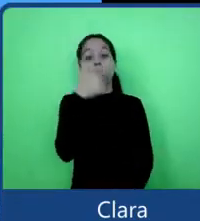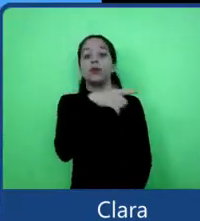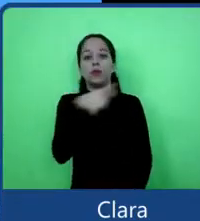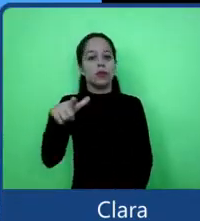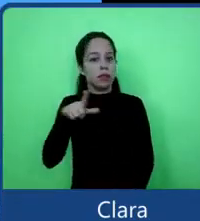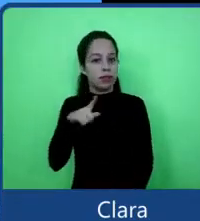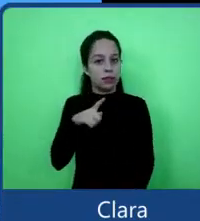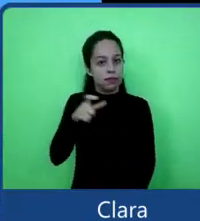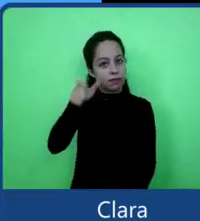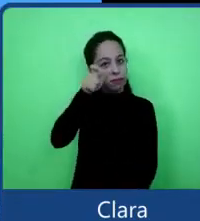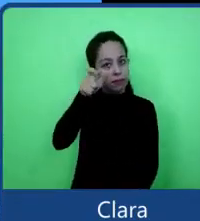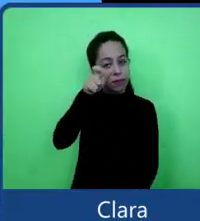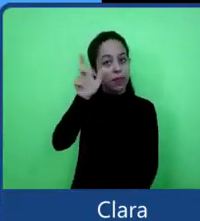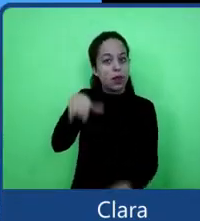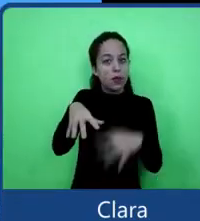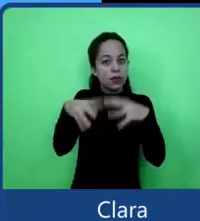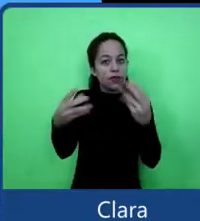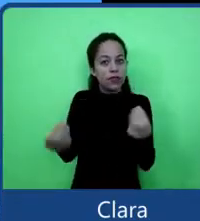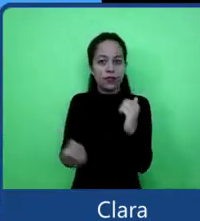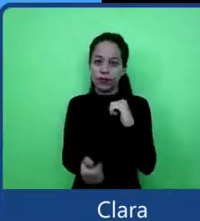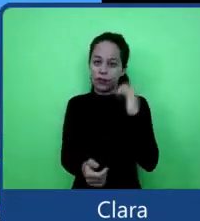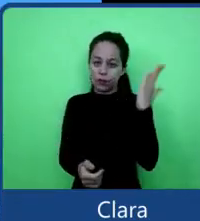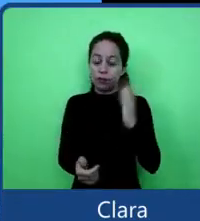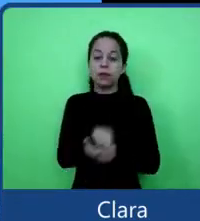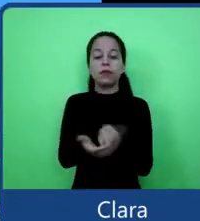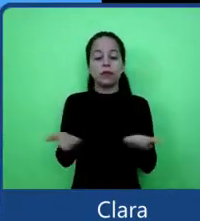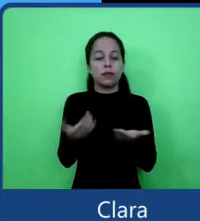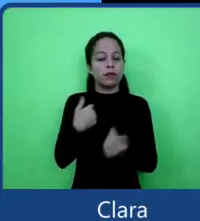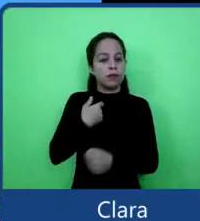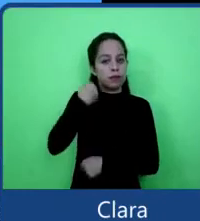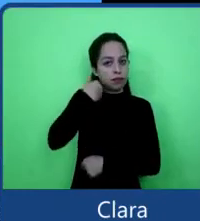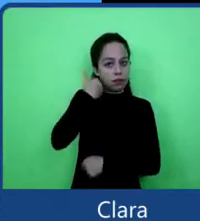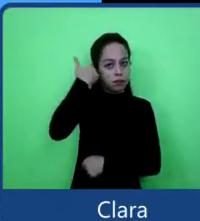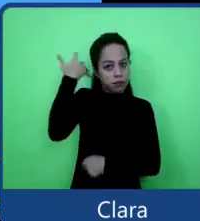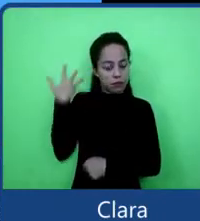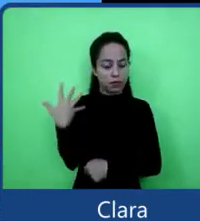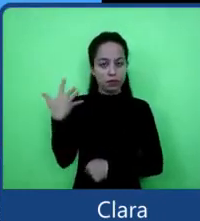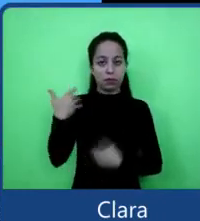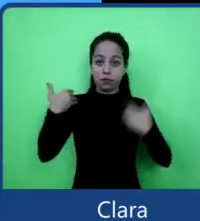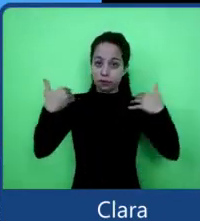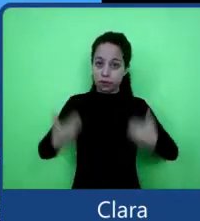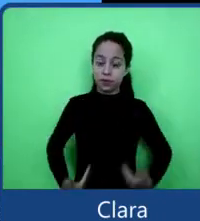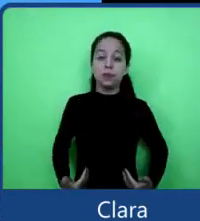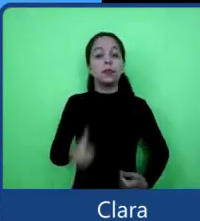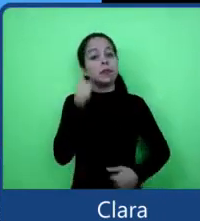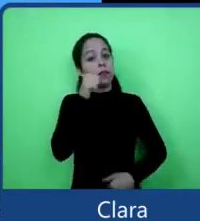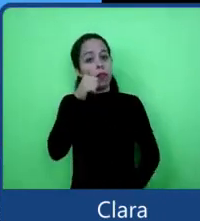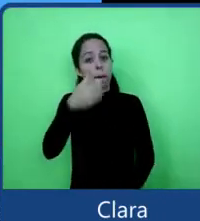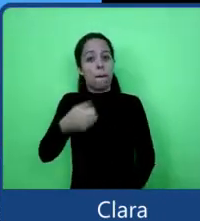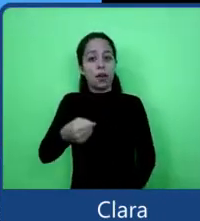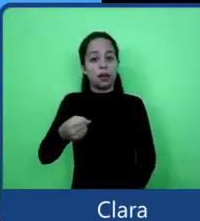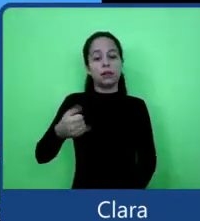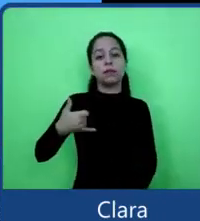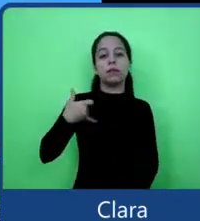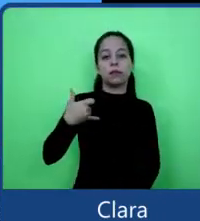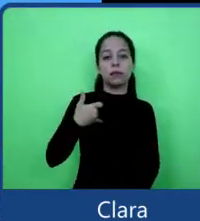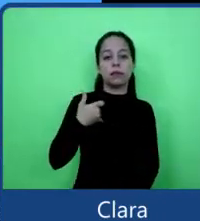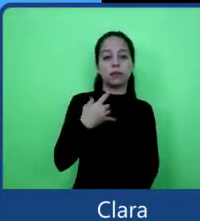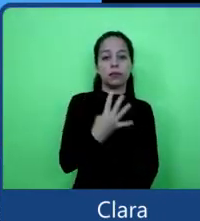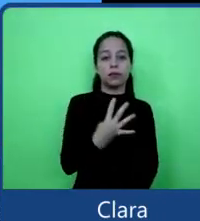da universidade. Vou fazer minha audiodescrição. Eu sou uma mulher branca de 43 anos, tenho